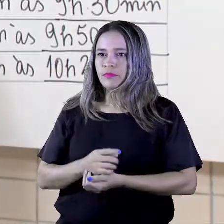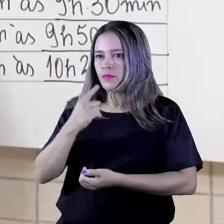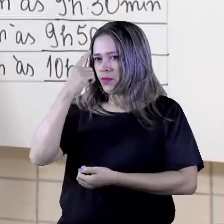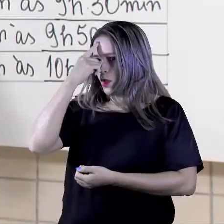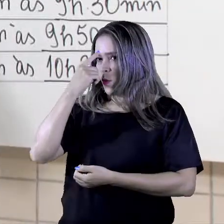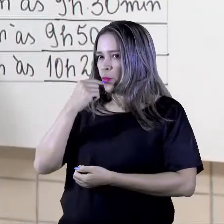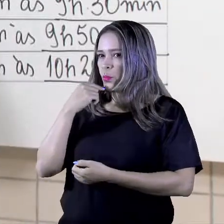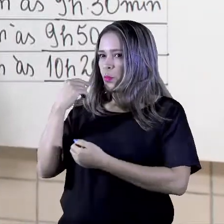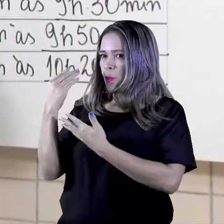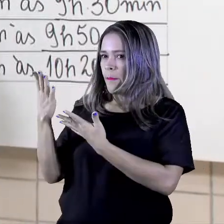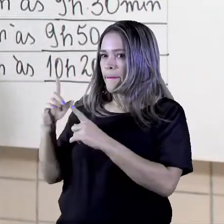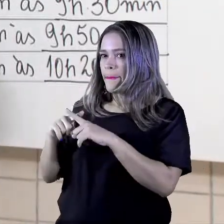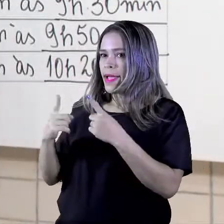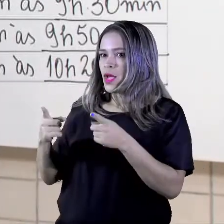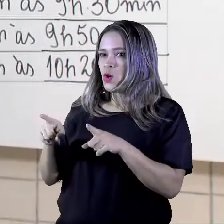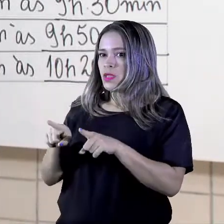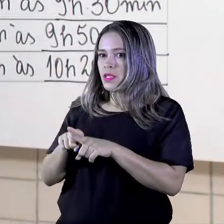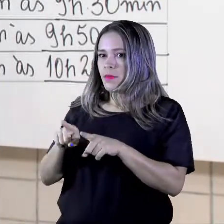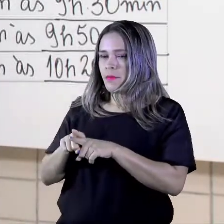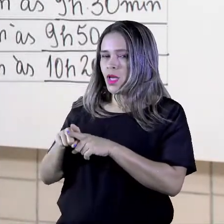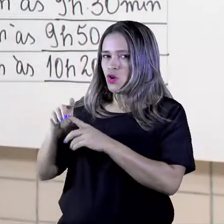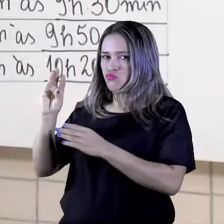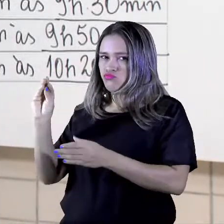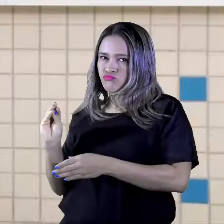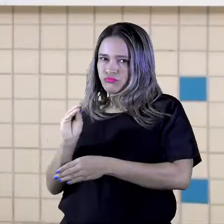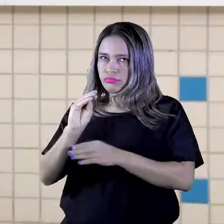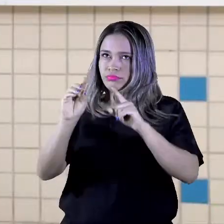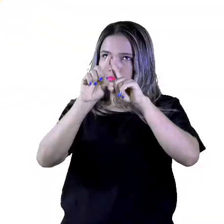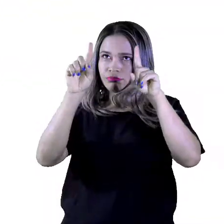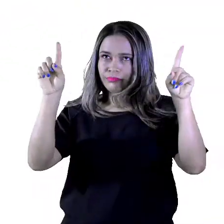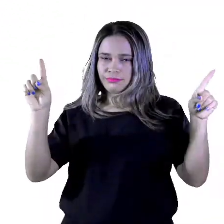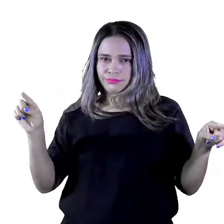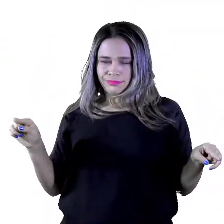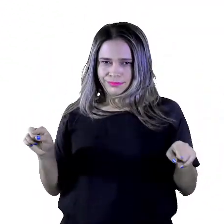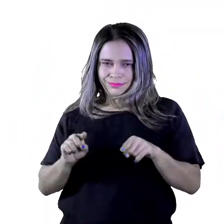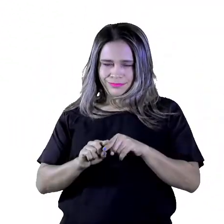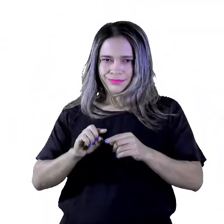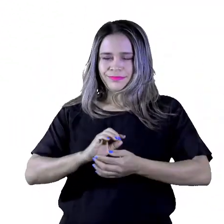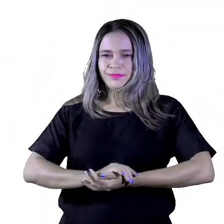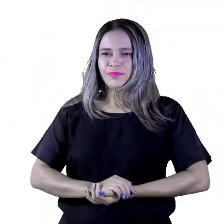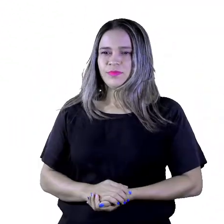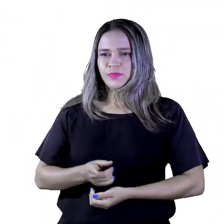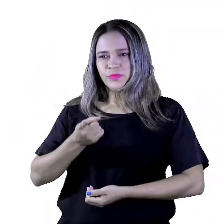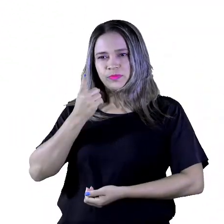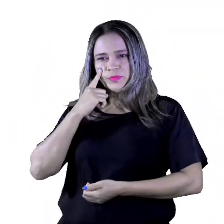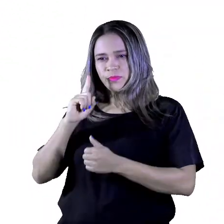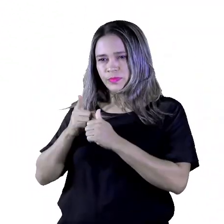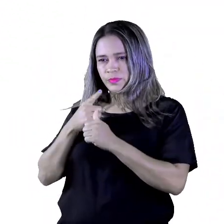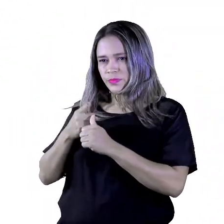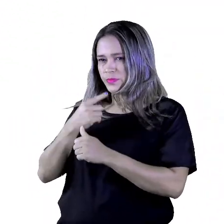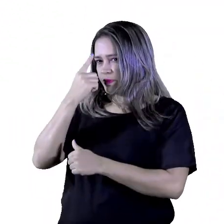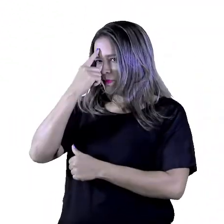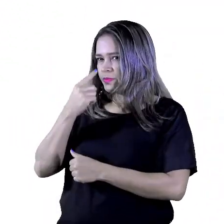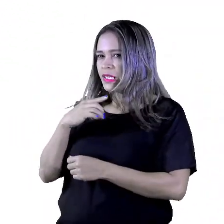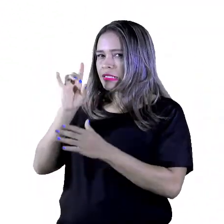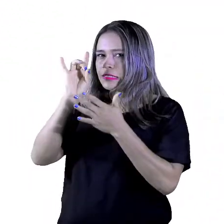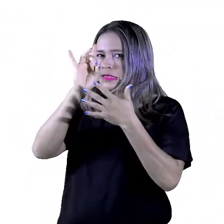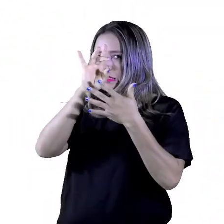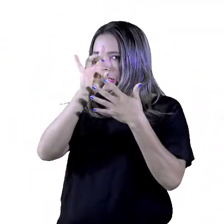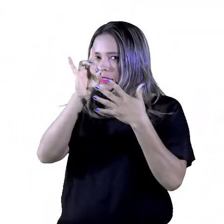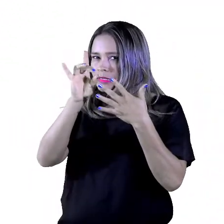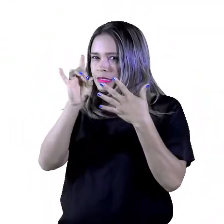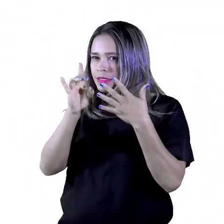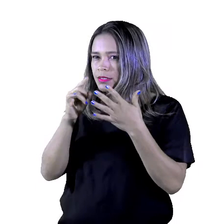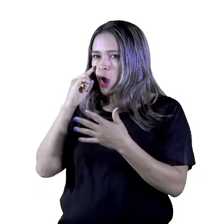vocês, mas eu também a copiei aqui no meu quadro. Me acompanhe. Observe primeiro aí no slide de vocês, vejam detalhadamente, vamos fazer a